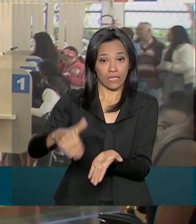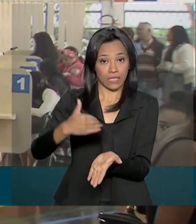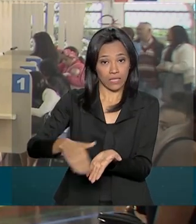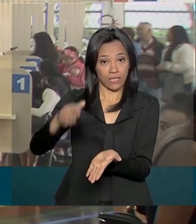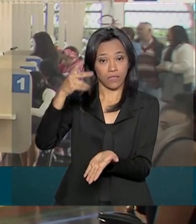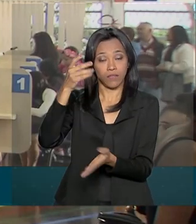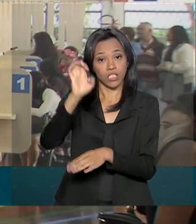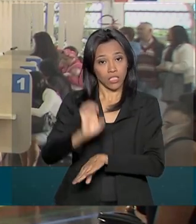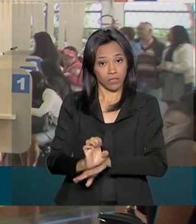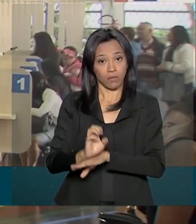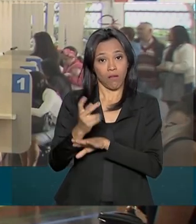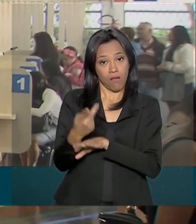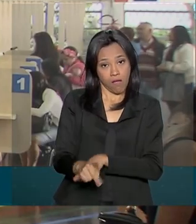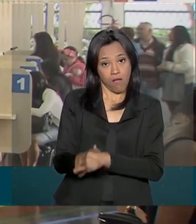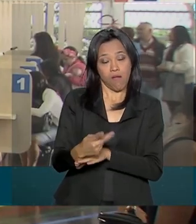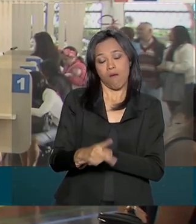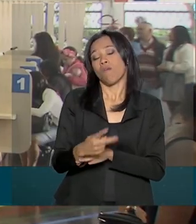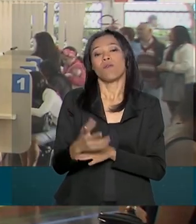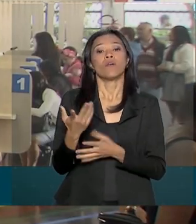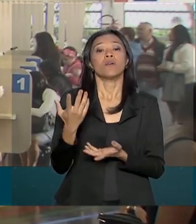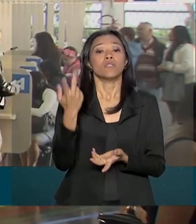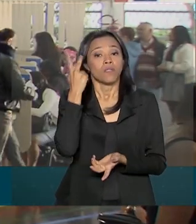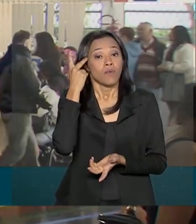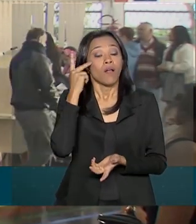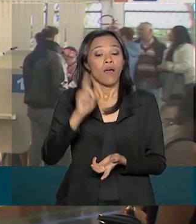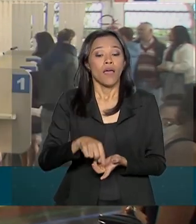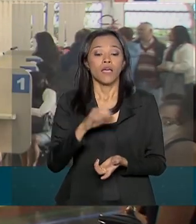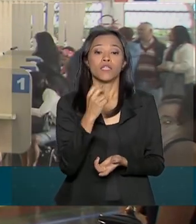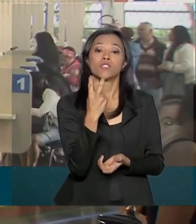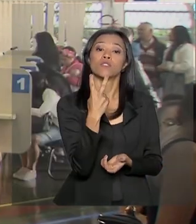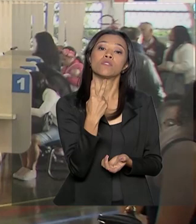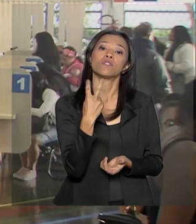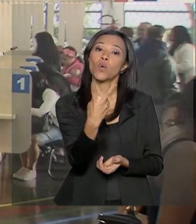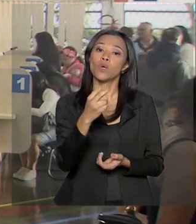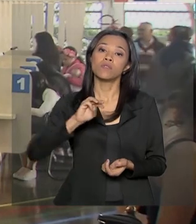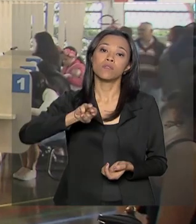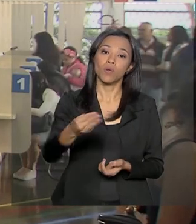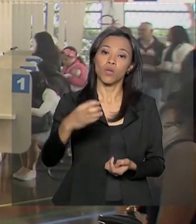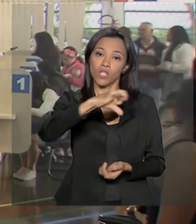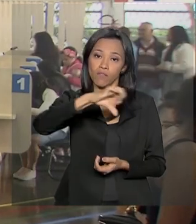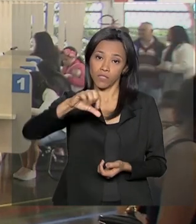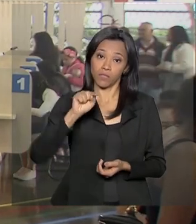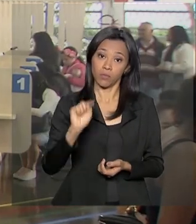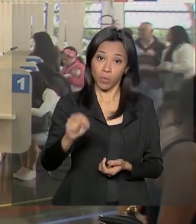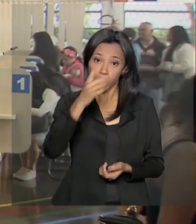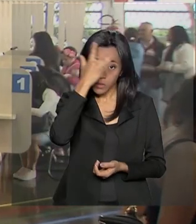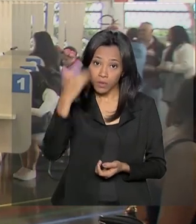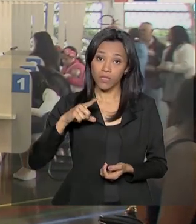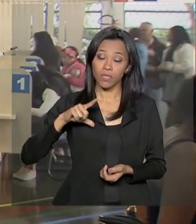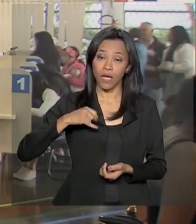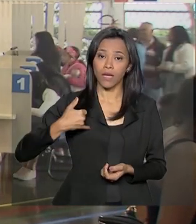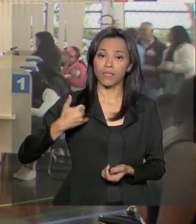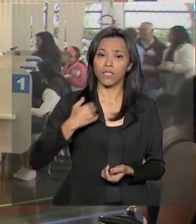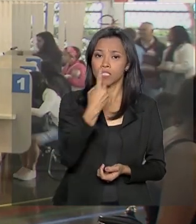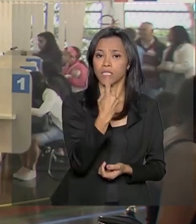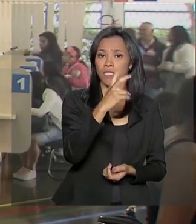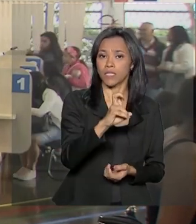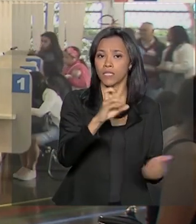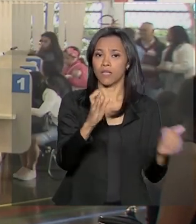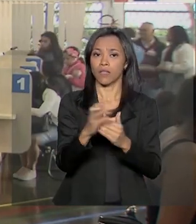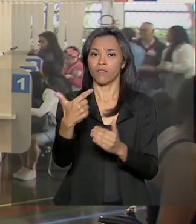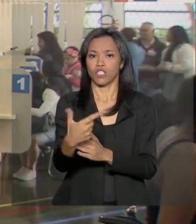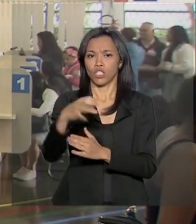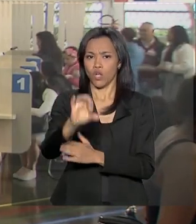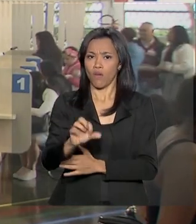de saúde é vacinar 2 milhões e 900 mil pessoas que têm entre 15 e 29 anos justamente a faixa etária